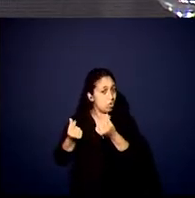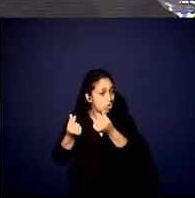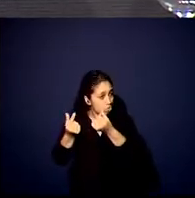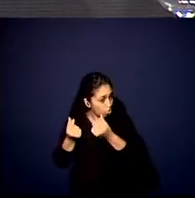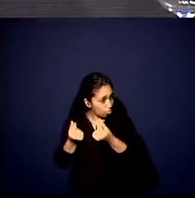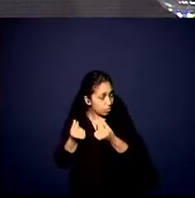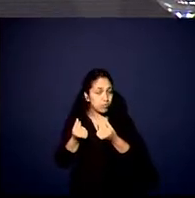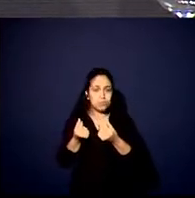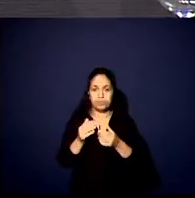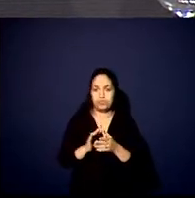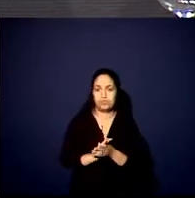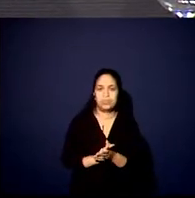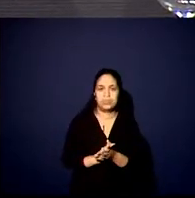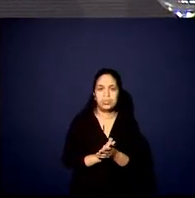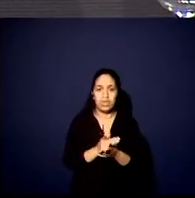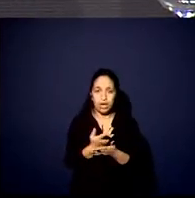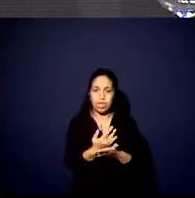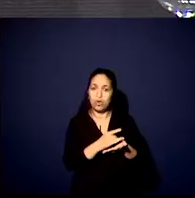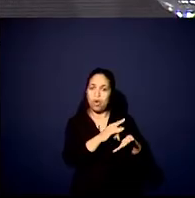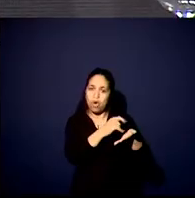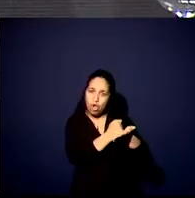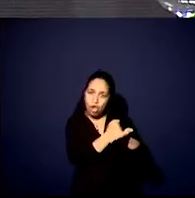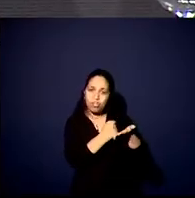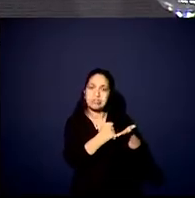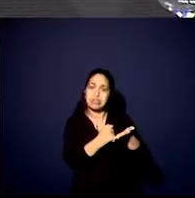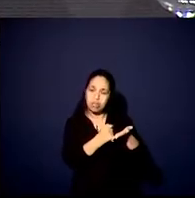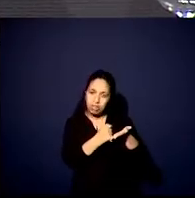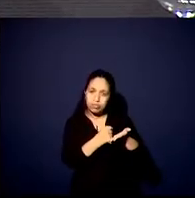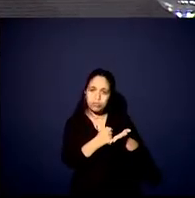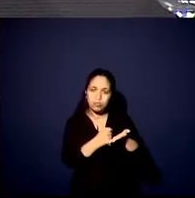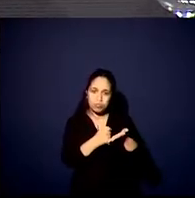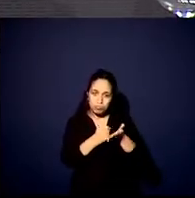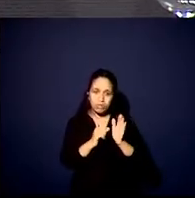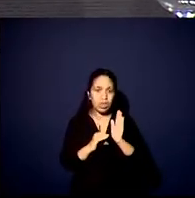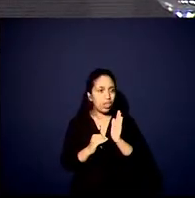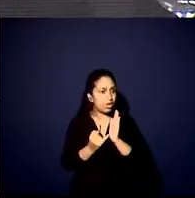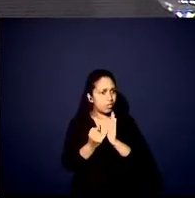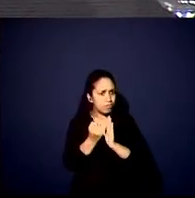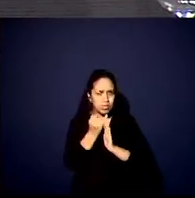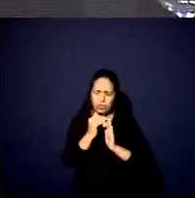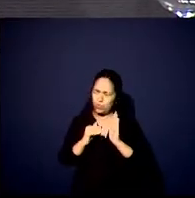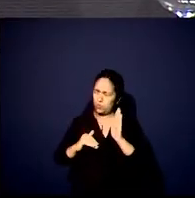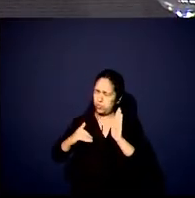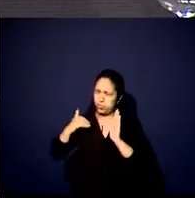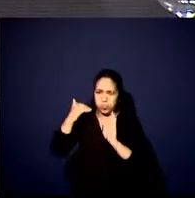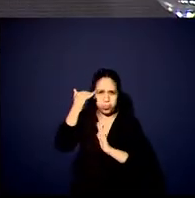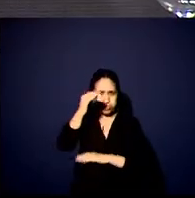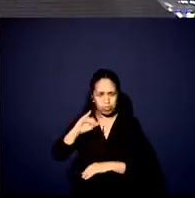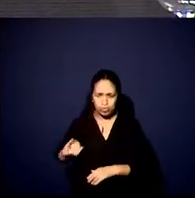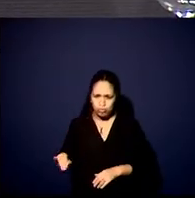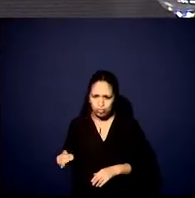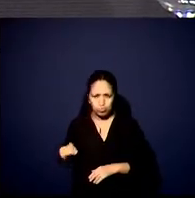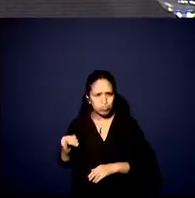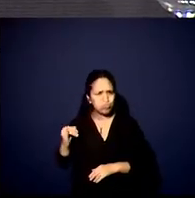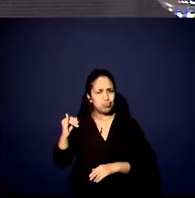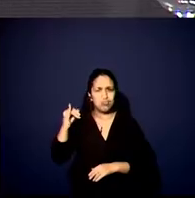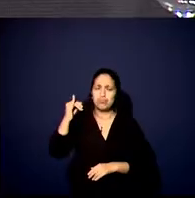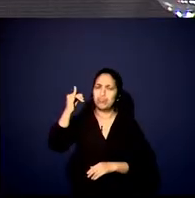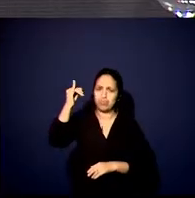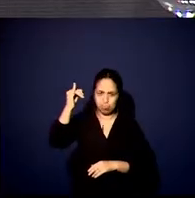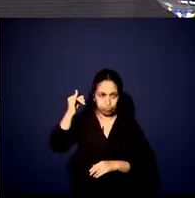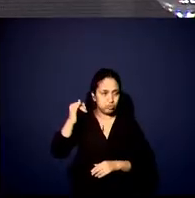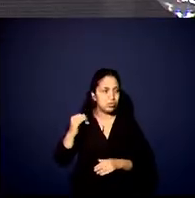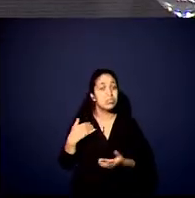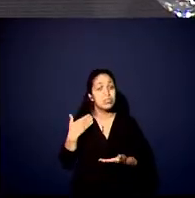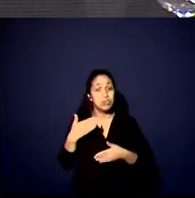sucessivas e intervenções em contratos fração estratosférica juros extratosféricos e é claro que